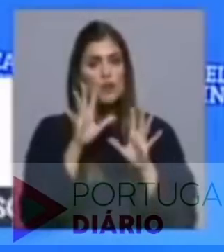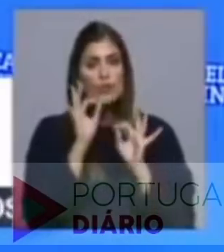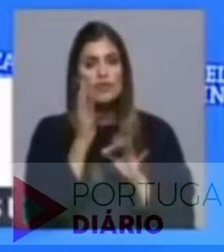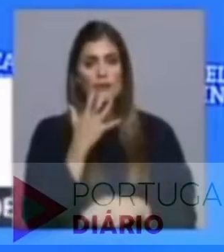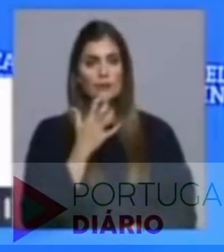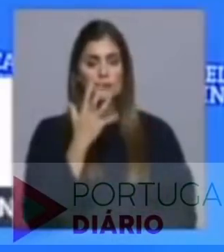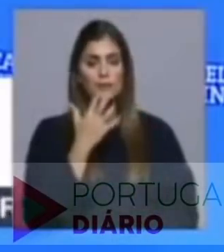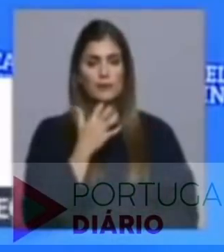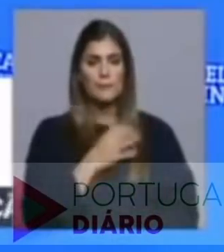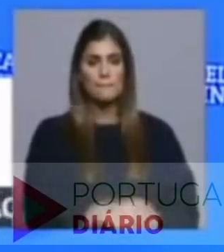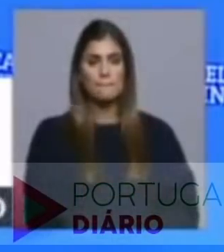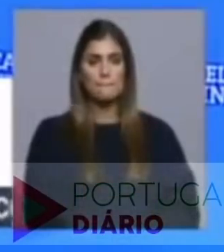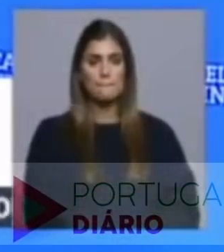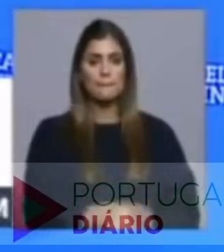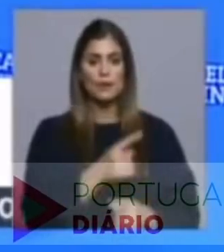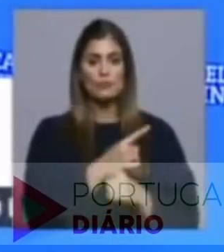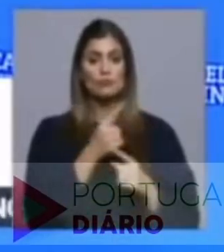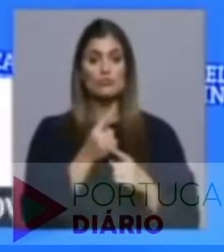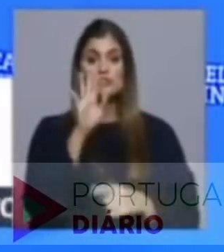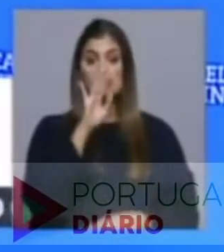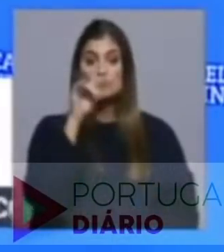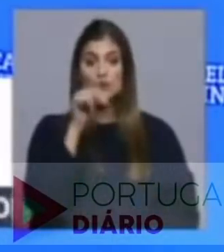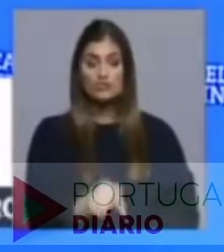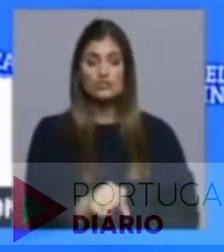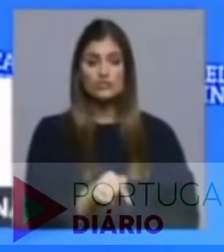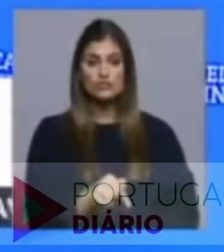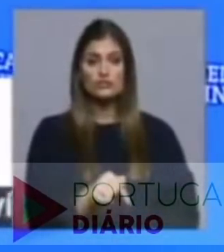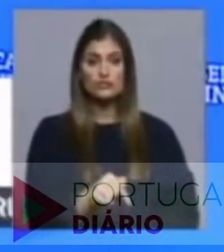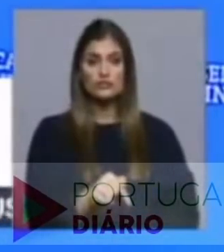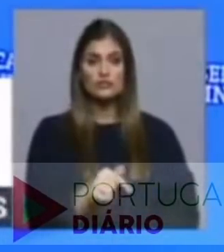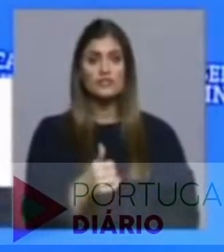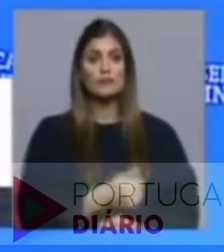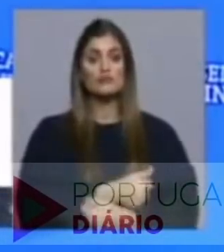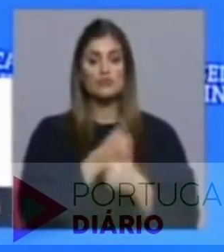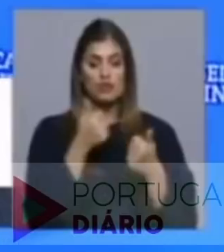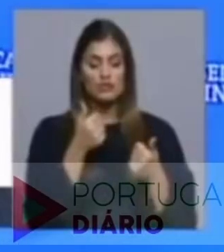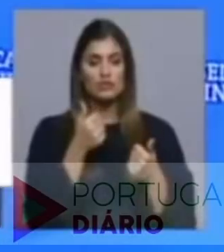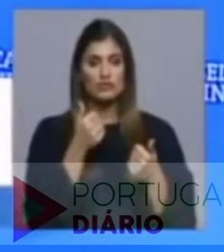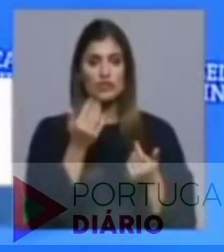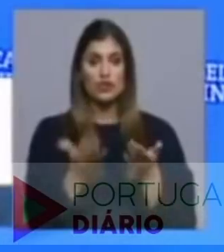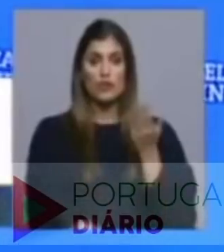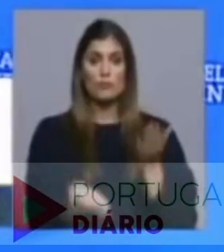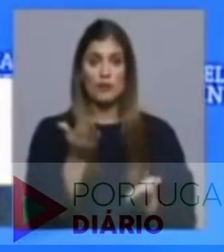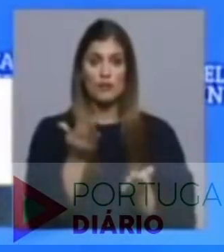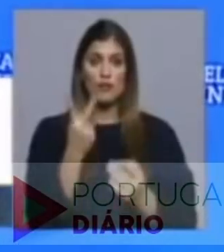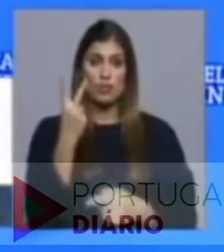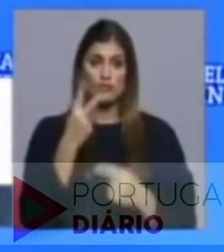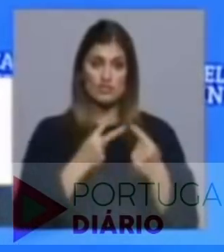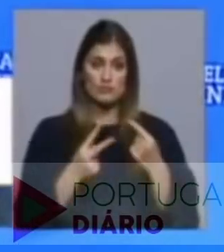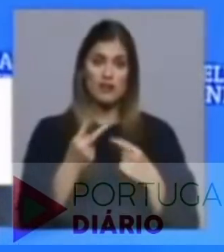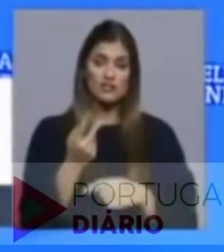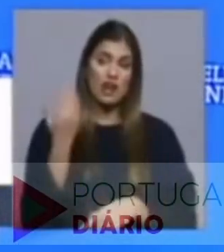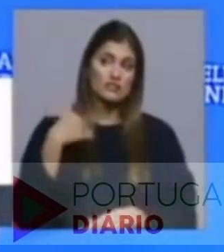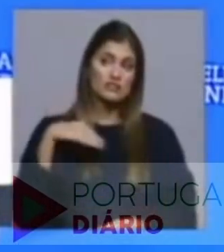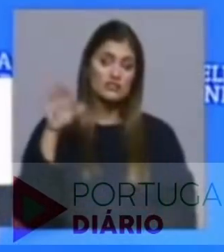cautela? Porque se hoje estamos muito melhor do que estávamos há 2 semanas